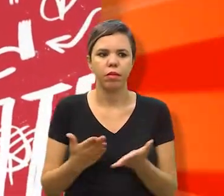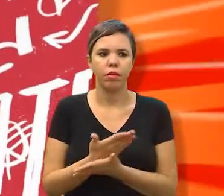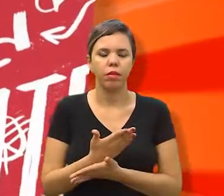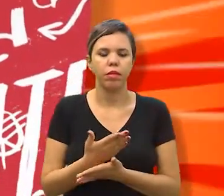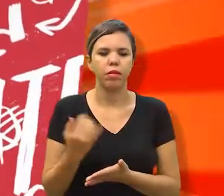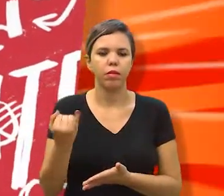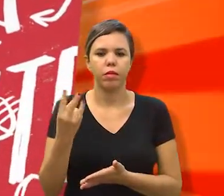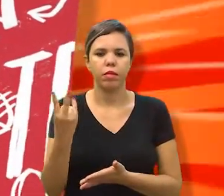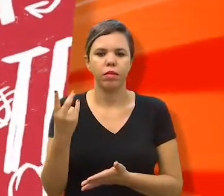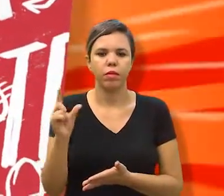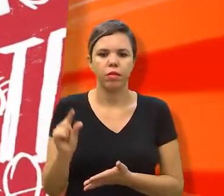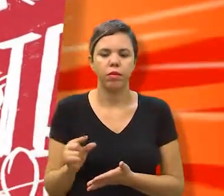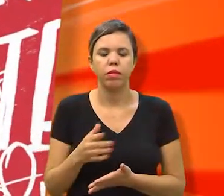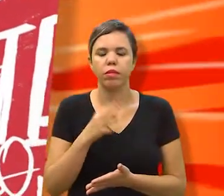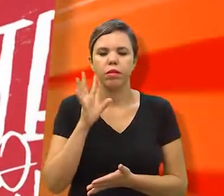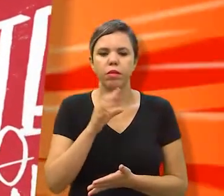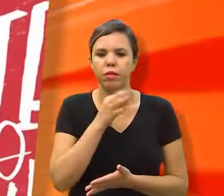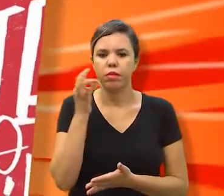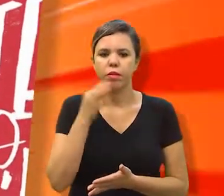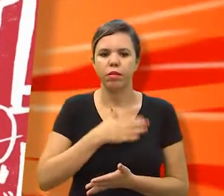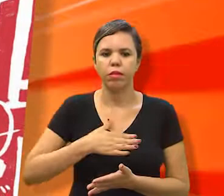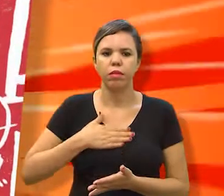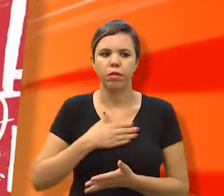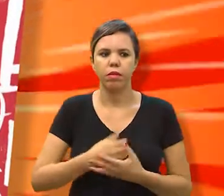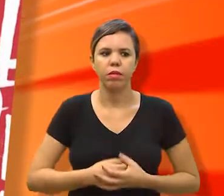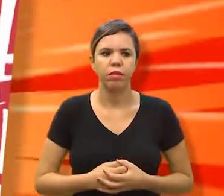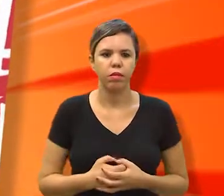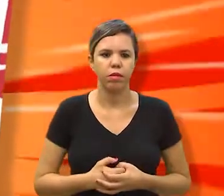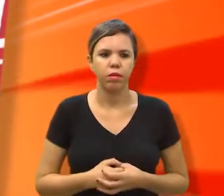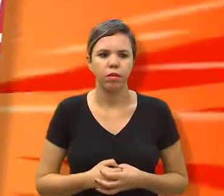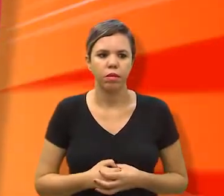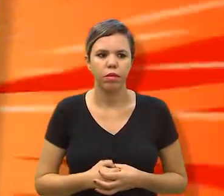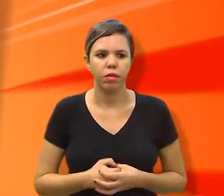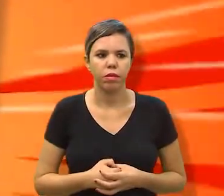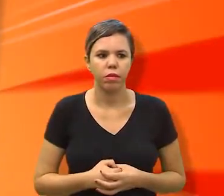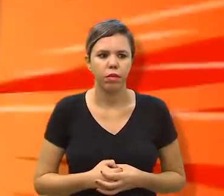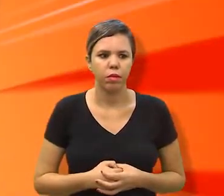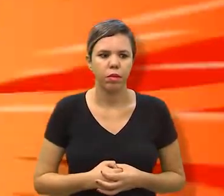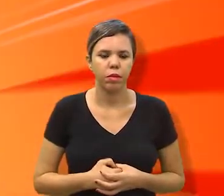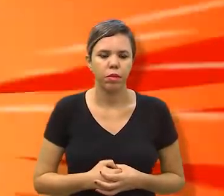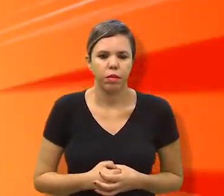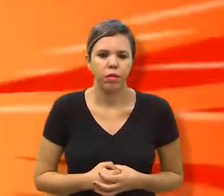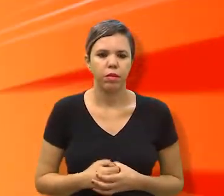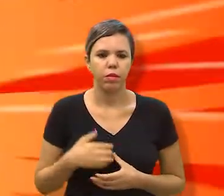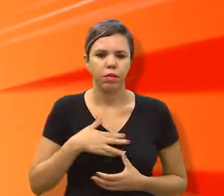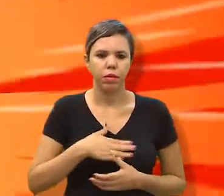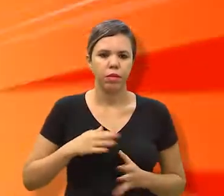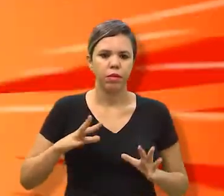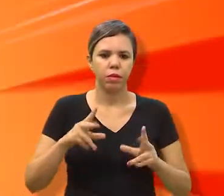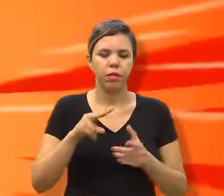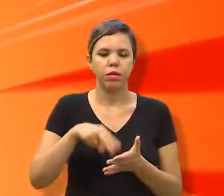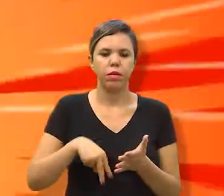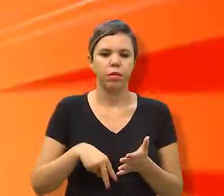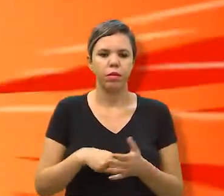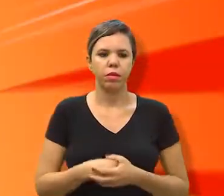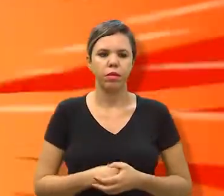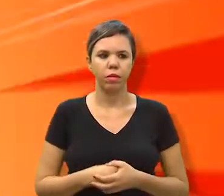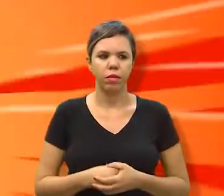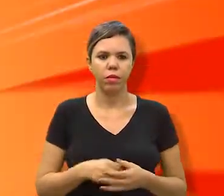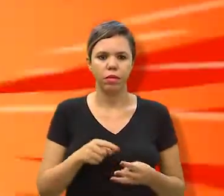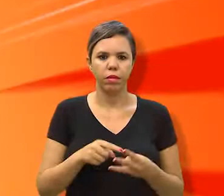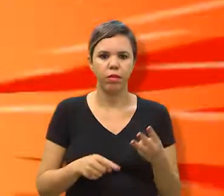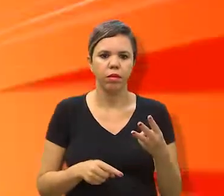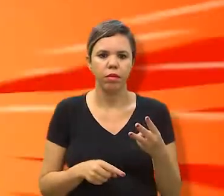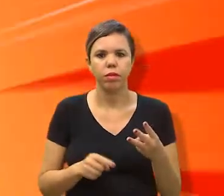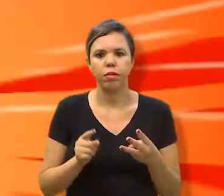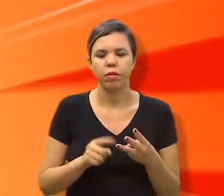Que é um precinho bacana, o pessoal pode achar tranquilo aí. Mas eu gostaria que todo mundo lesse pelo menos esse volume